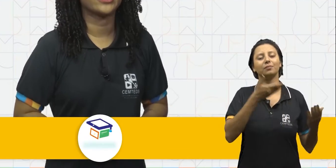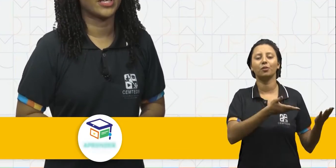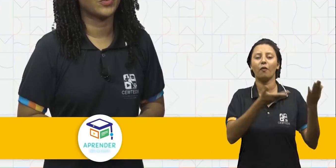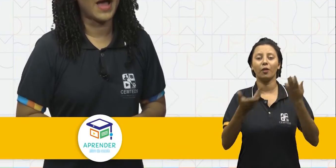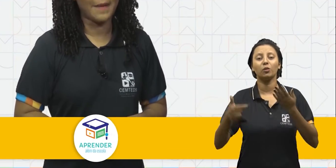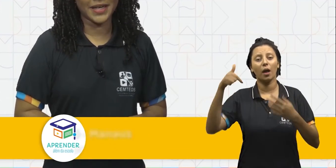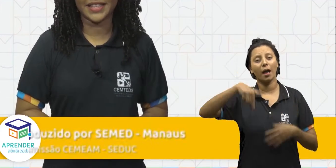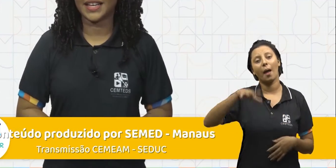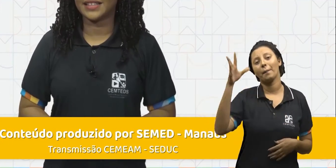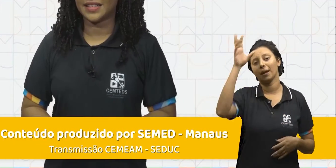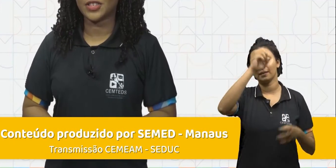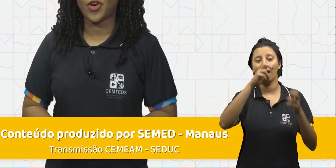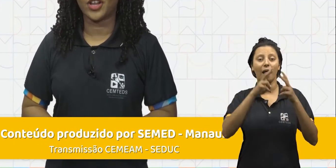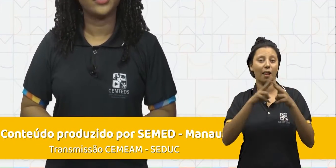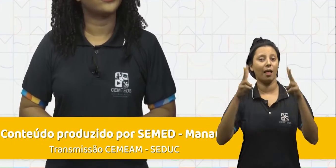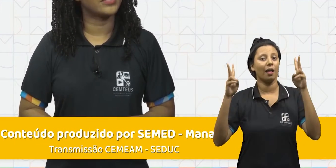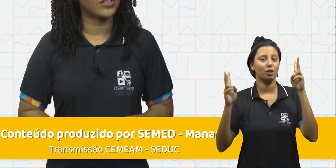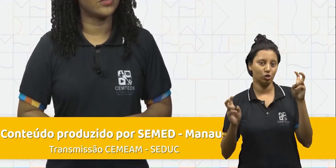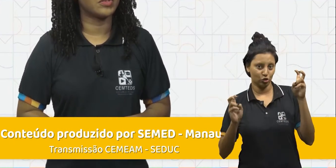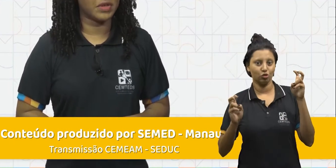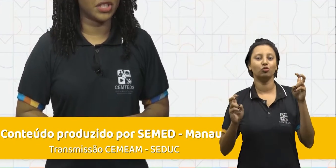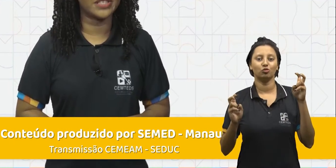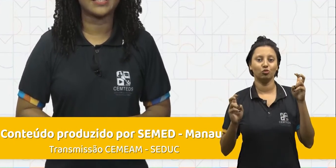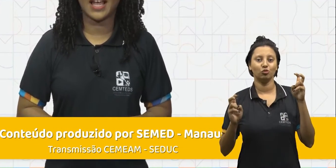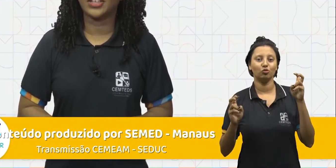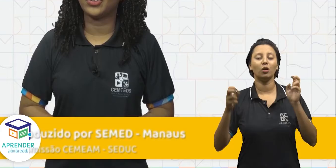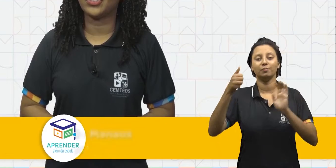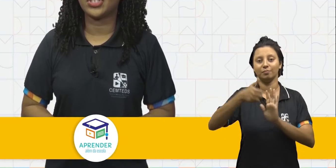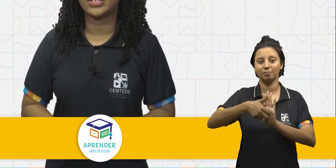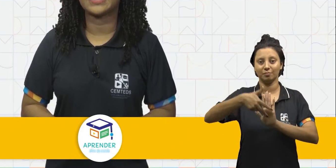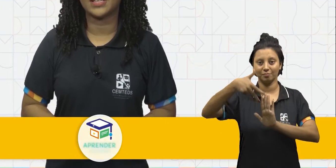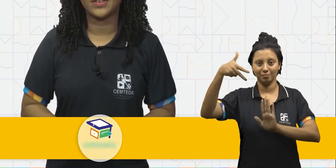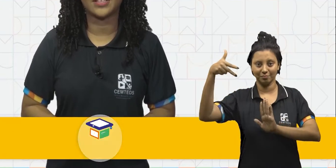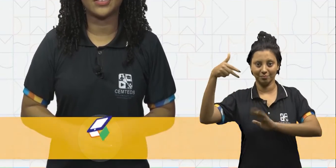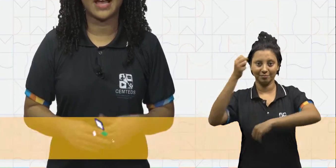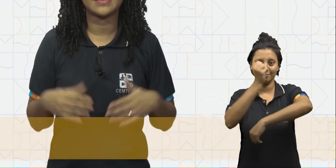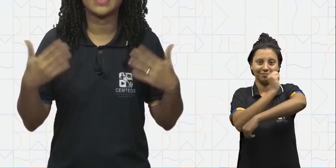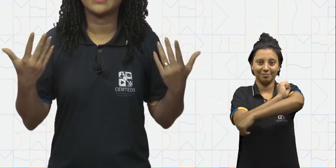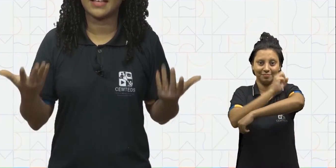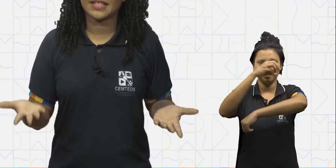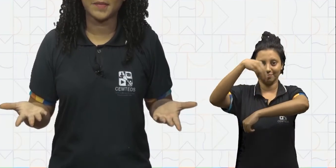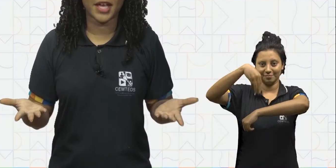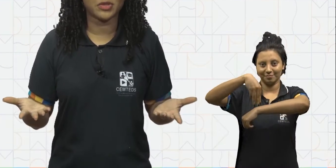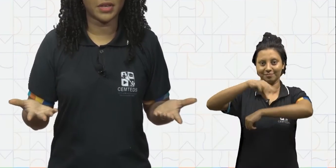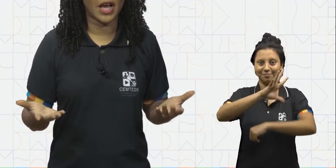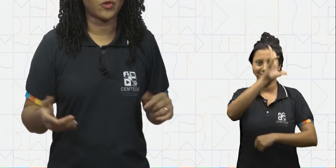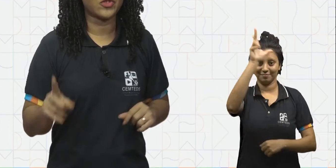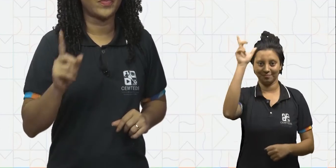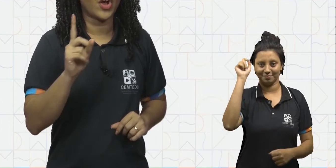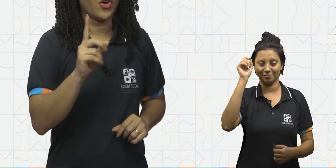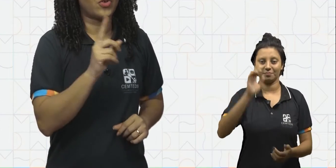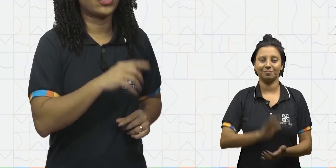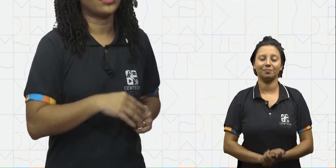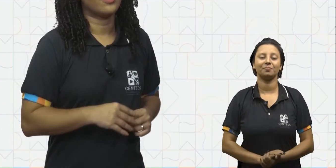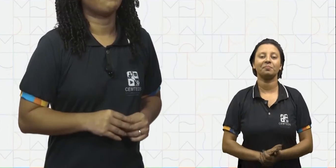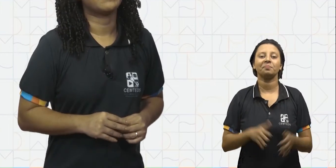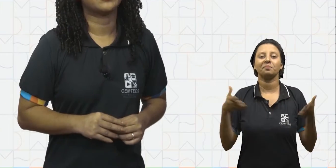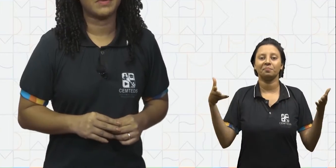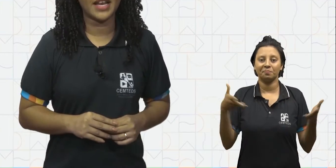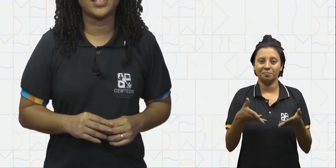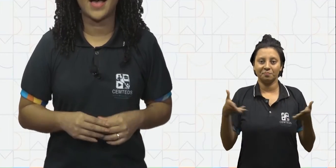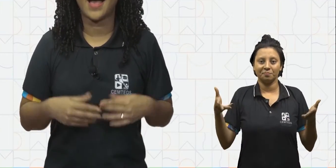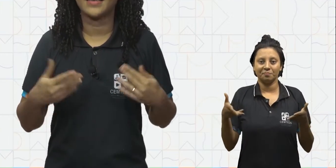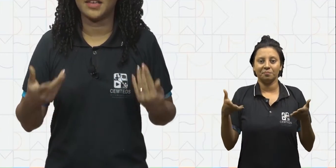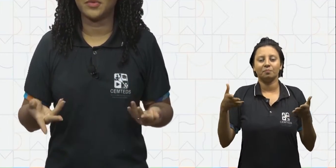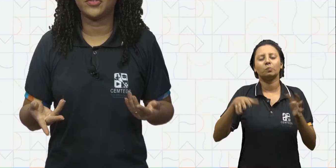ao projeto Aprender Além da Escola do Centro de Mídias e Tecnologias Educacionais da CEMED Manaus. Hoje